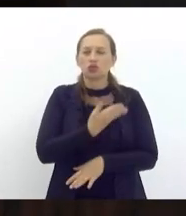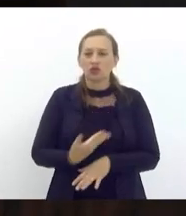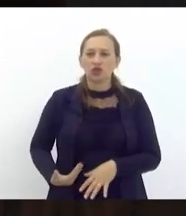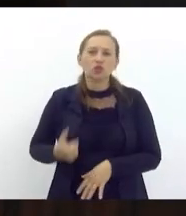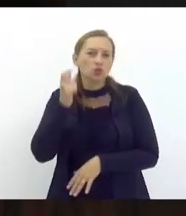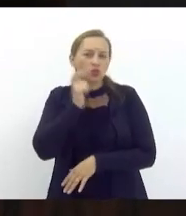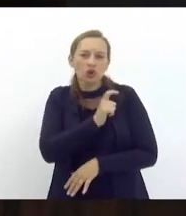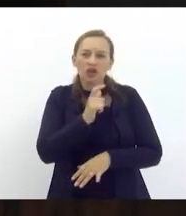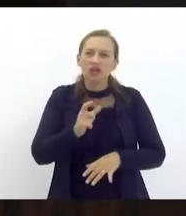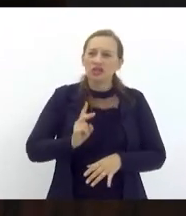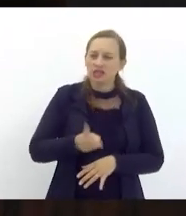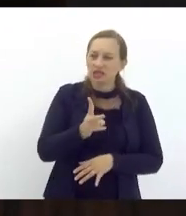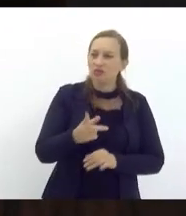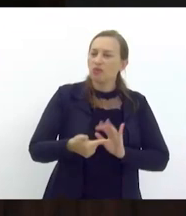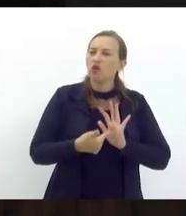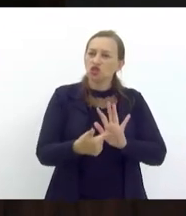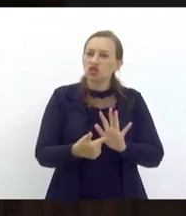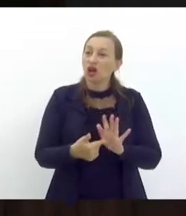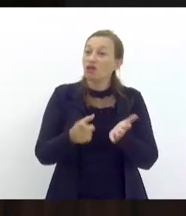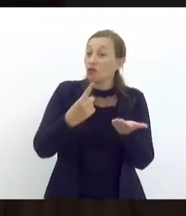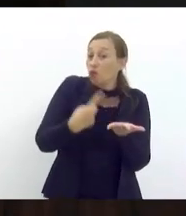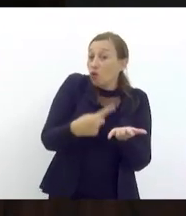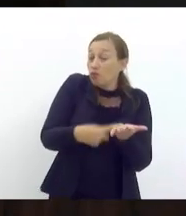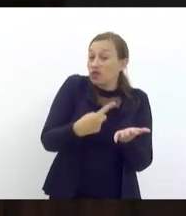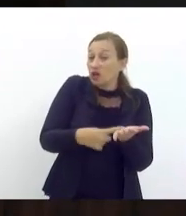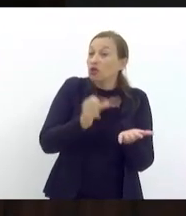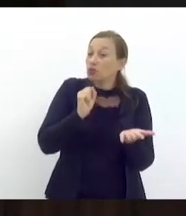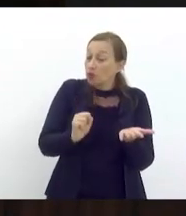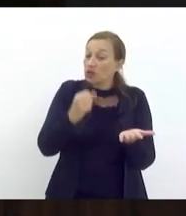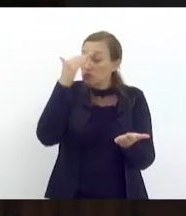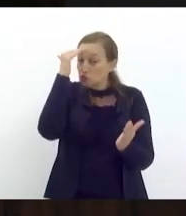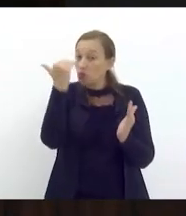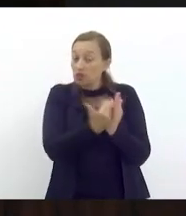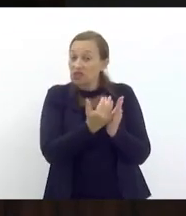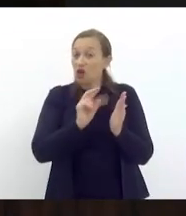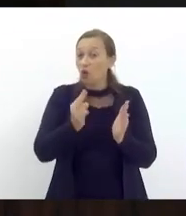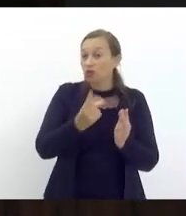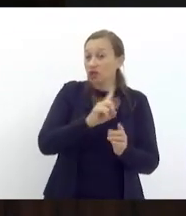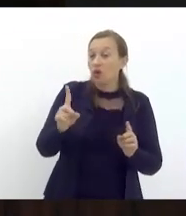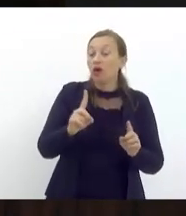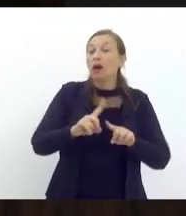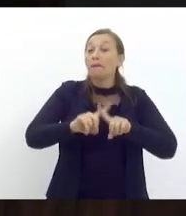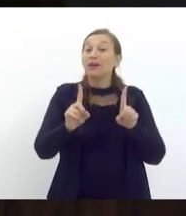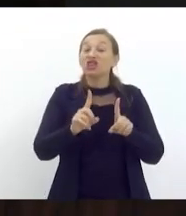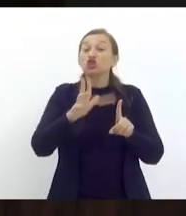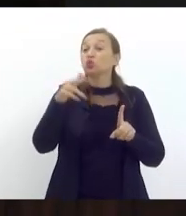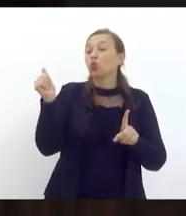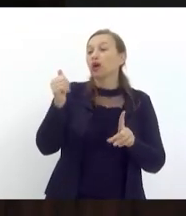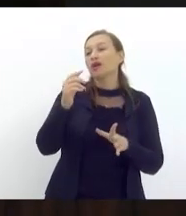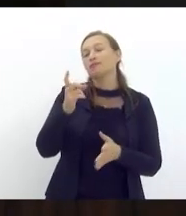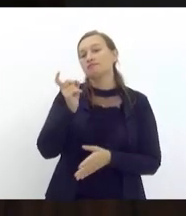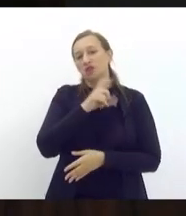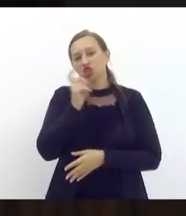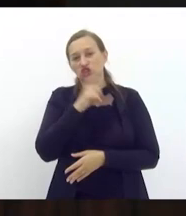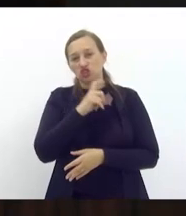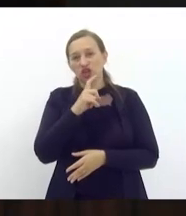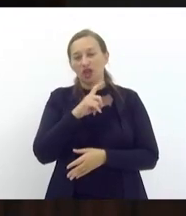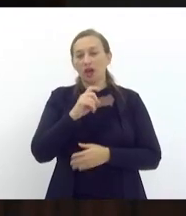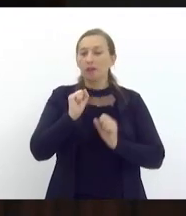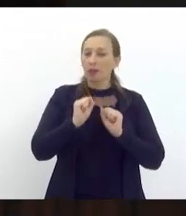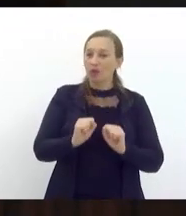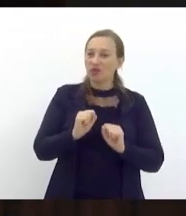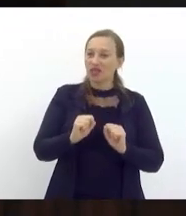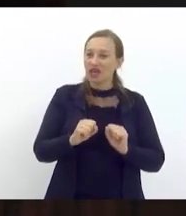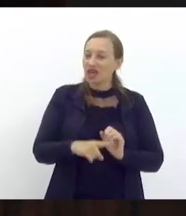a gente sempre tentou deixar essa marca olha vamos combinar aquilo que a gente pode entregar e cumprir Mas jamais ao passo maior que a perna para poder agradar